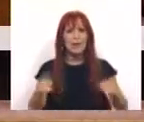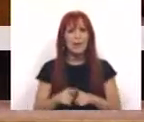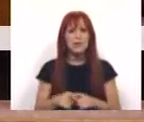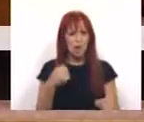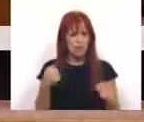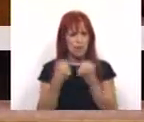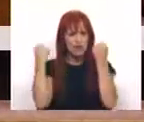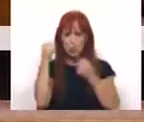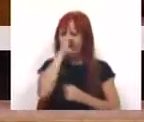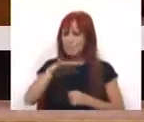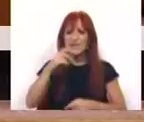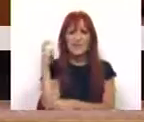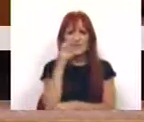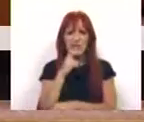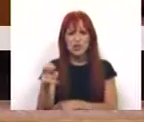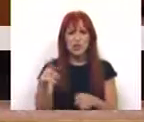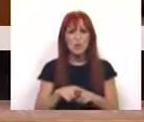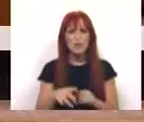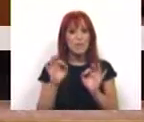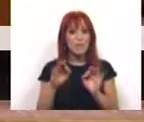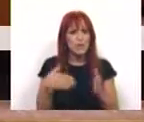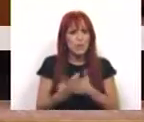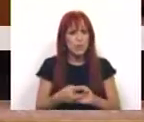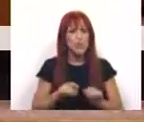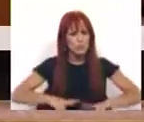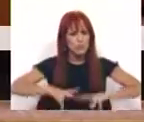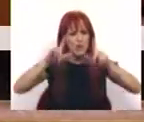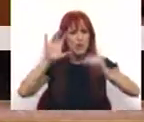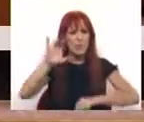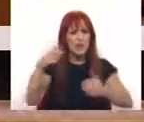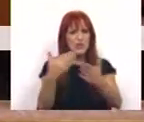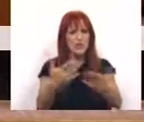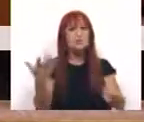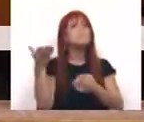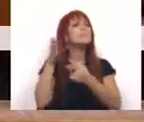aos desafios ambientais e energéticos, que favoreça o desenvolvimento do país,